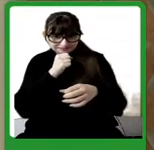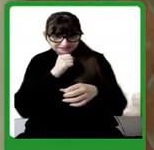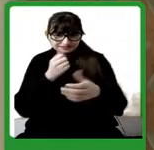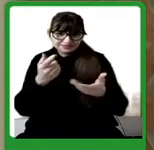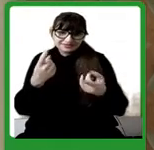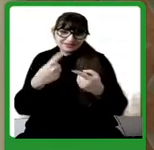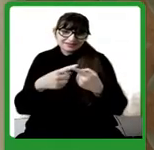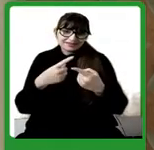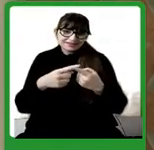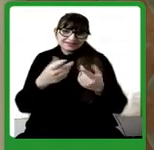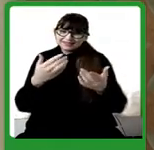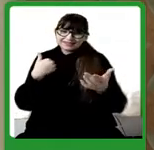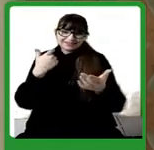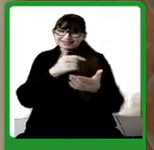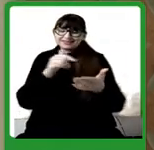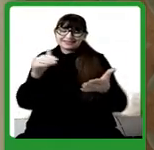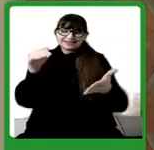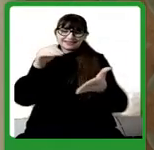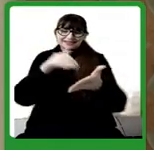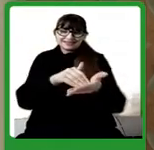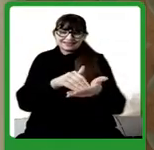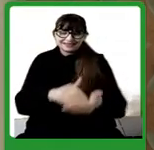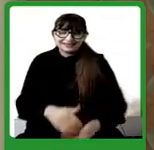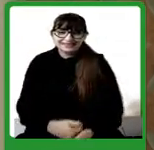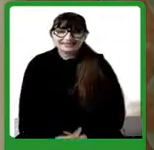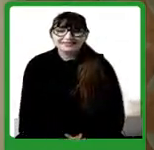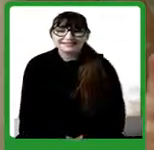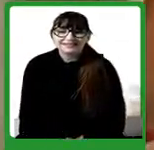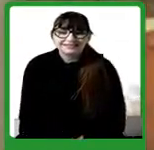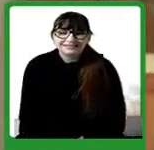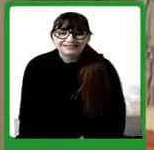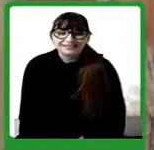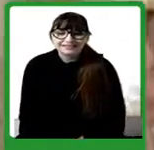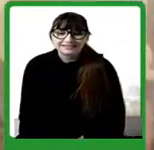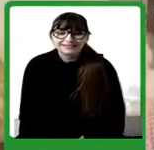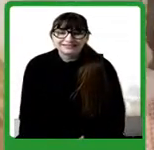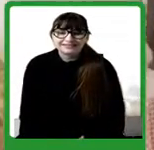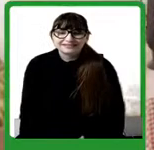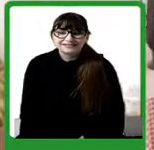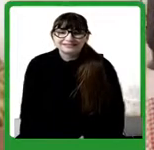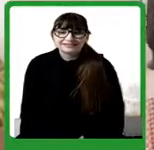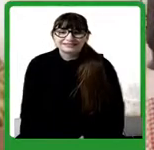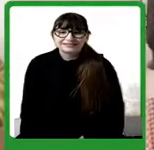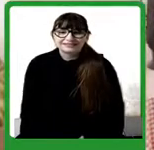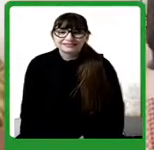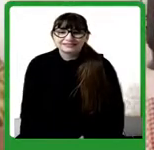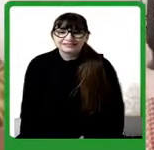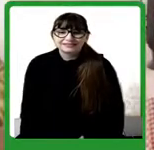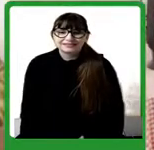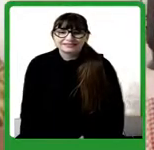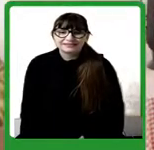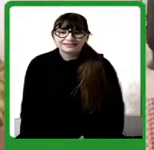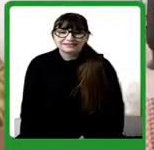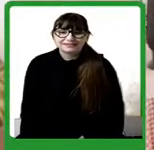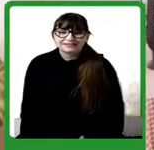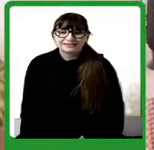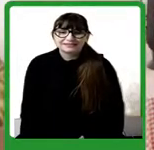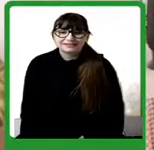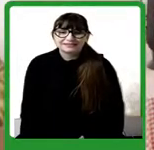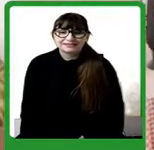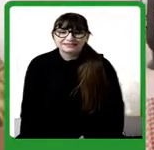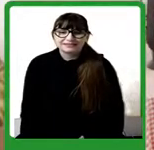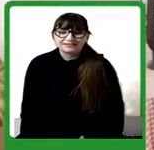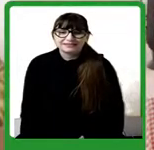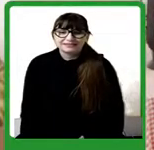limite. Eu consigo largar esse aqui agora? Sim, né? Consigo. Largar aqui do ladinho, depois nós ajeitemos ele, querido. Vamos ver o que